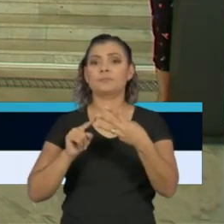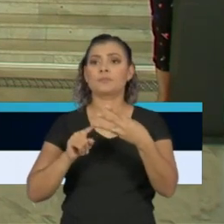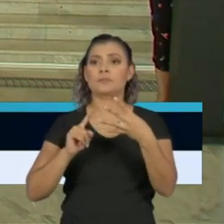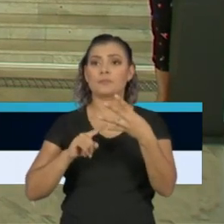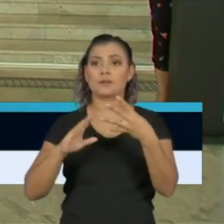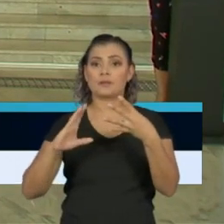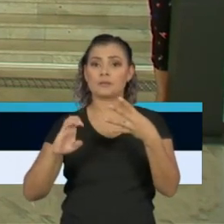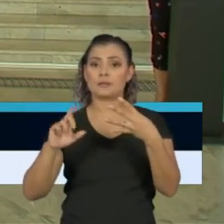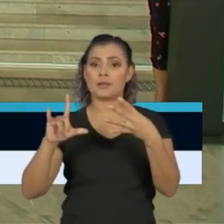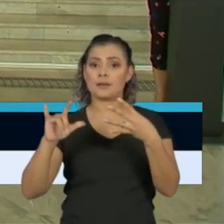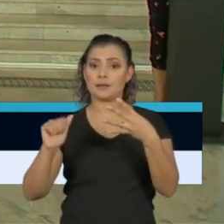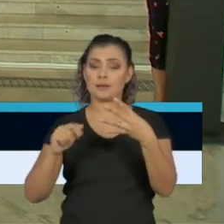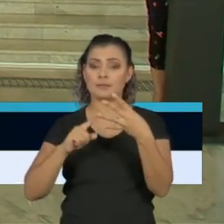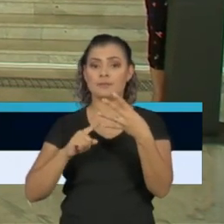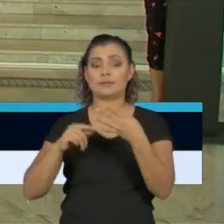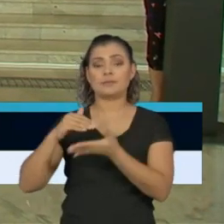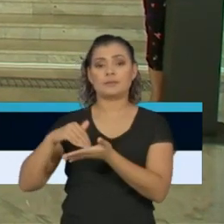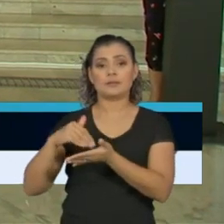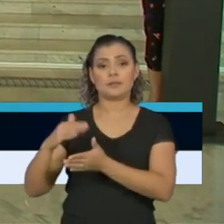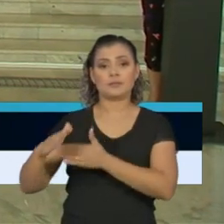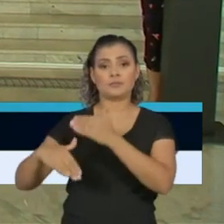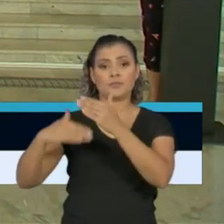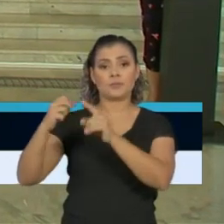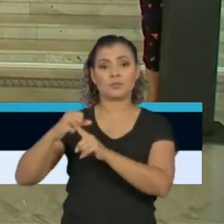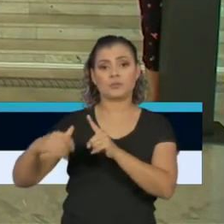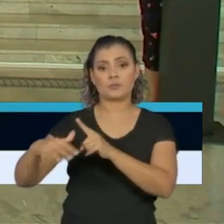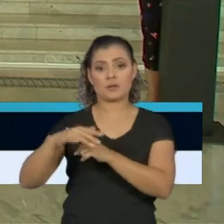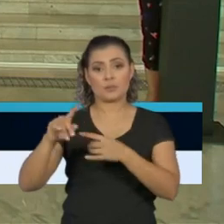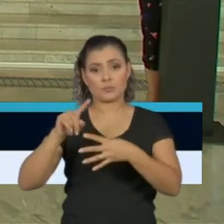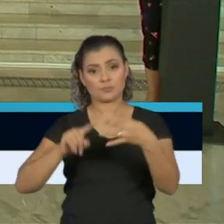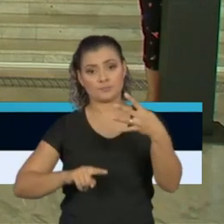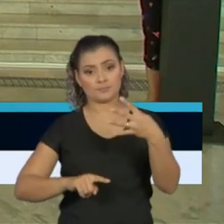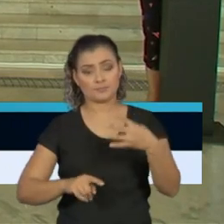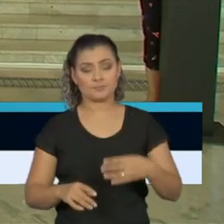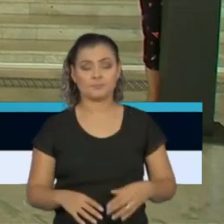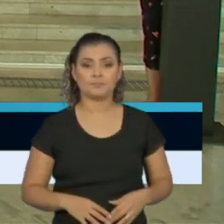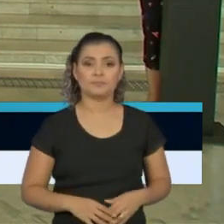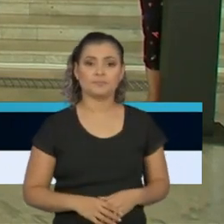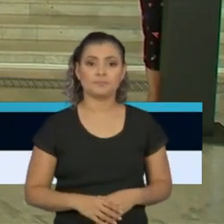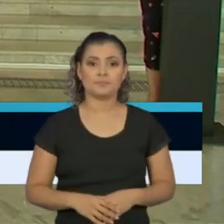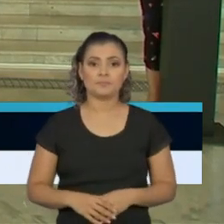Parnes, secretária de Desenvolvimento Social.